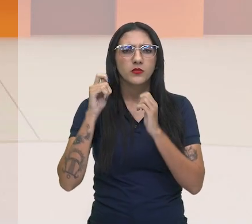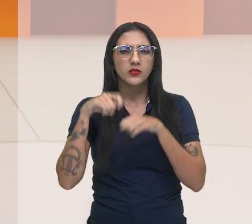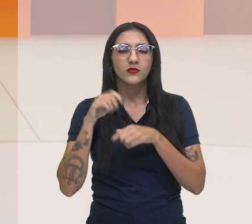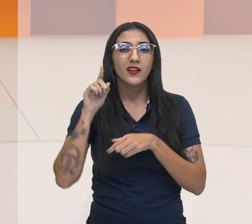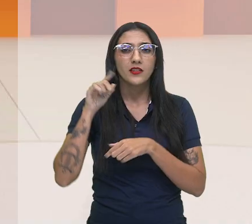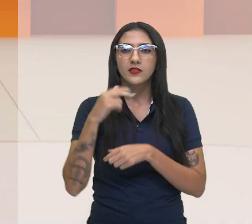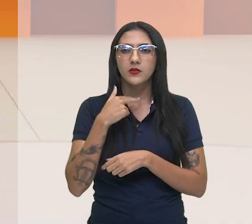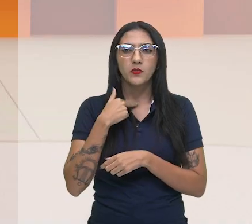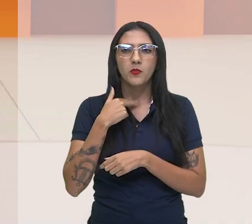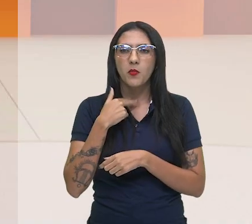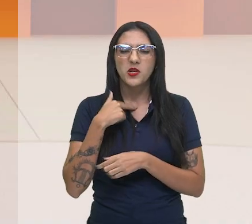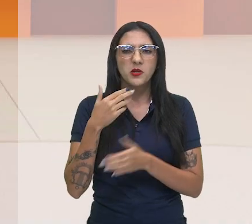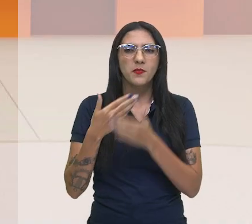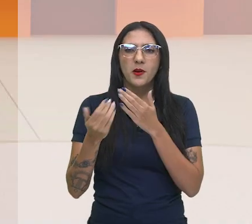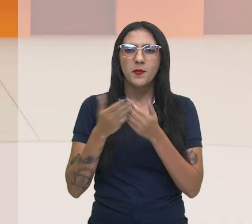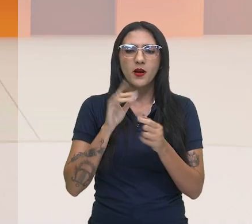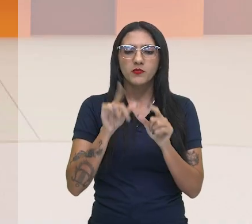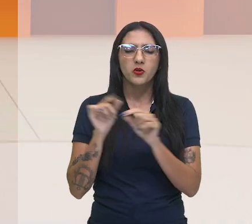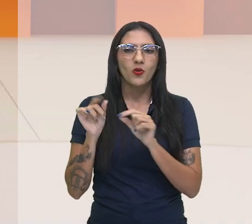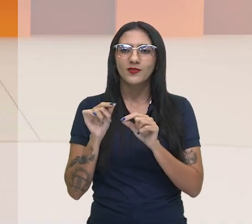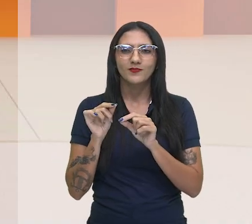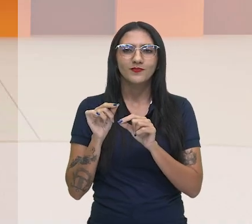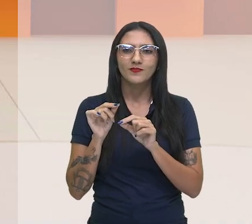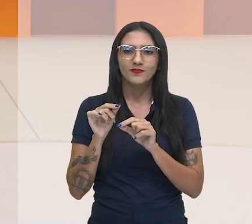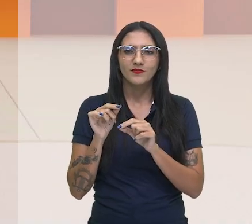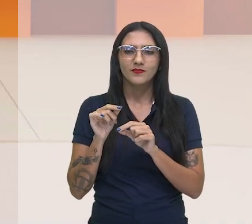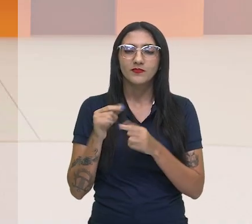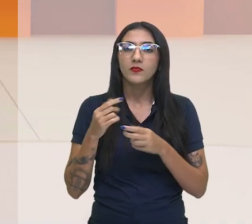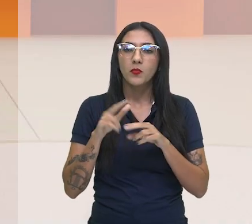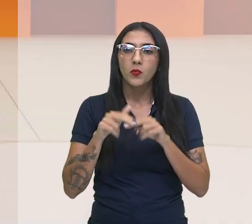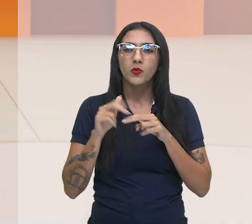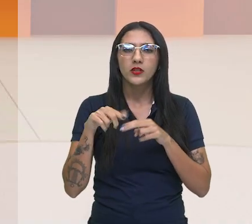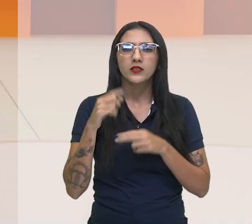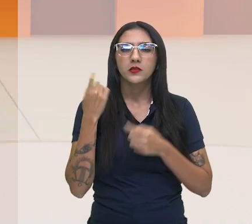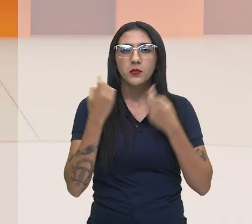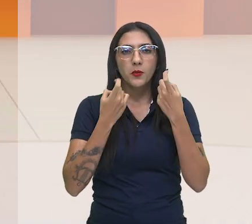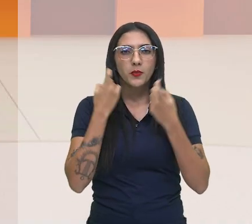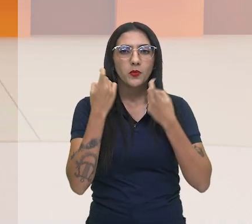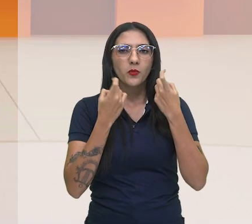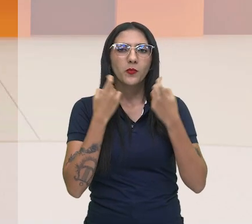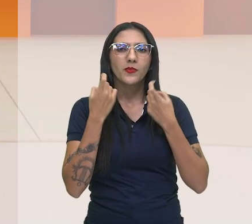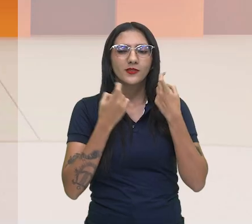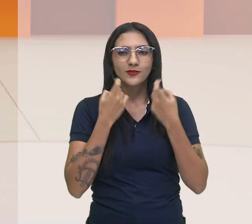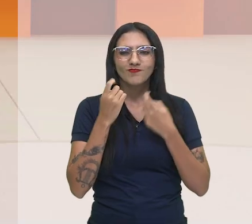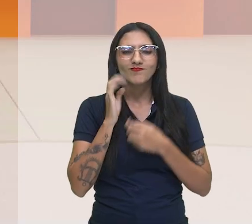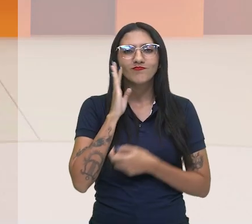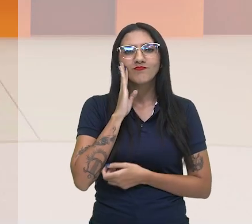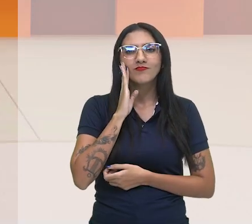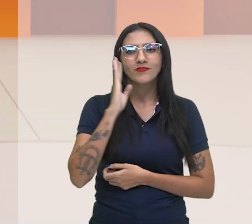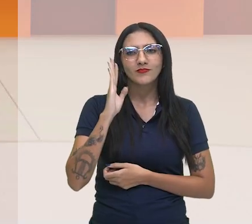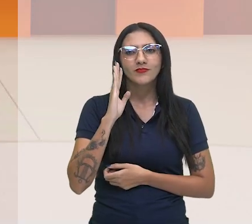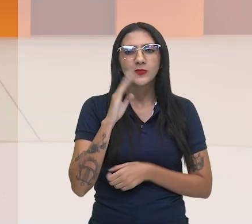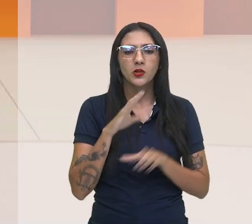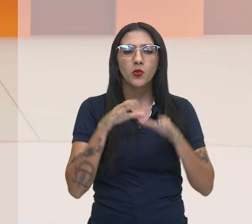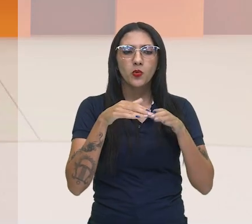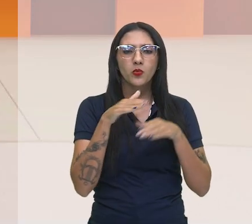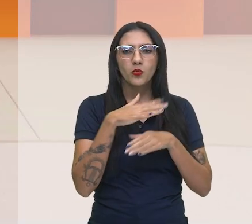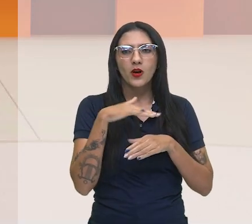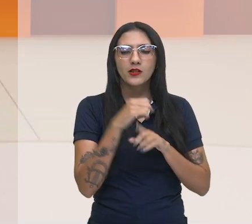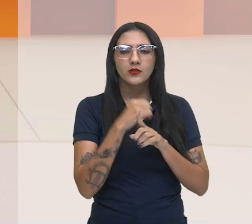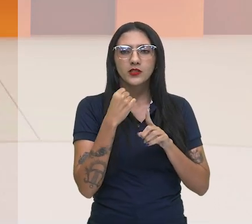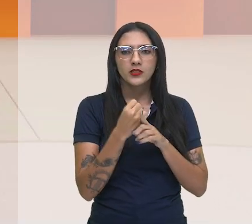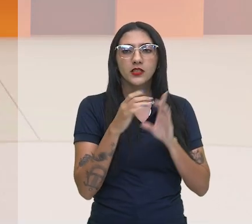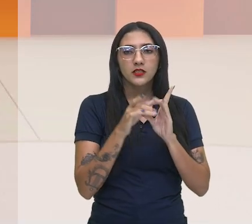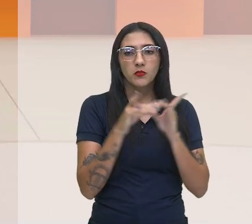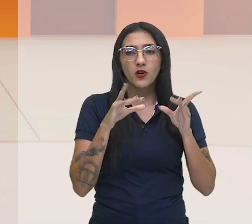não pode fazer o que quer. Essa é uma preocupação muito forte, né, nas democracias. Porque se